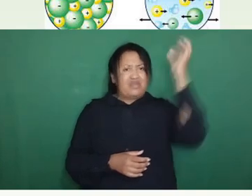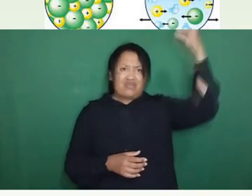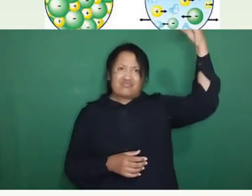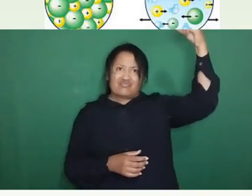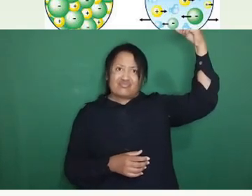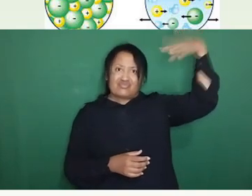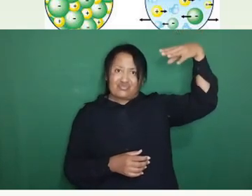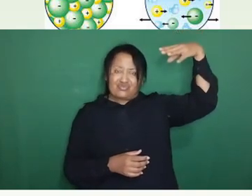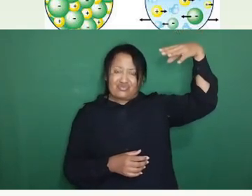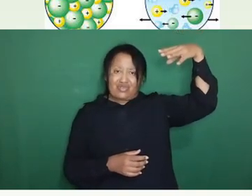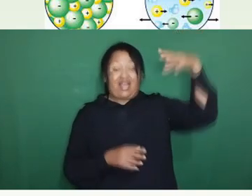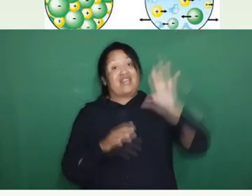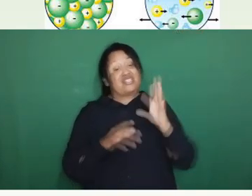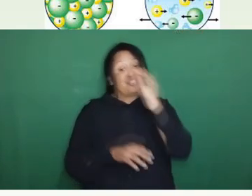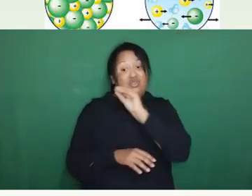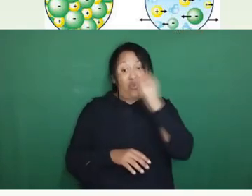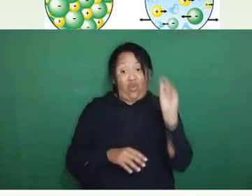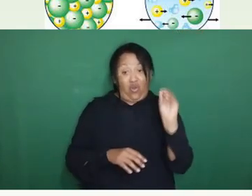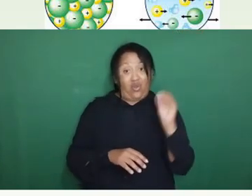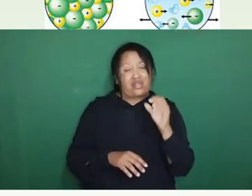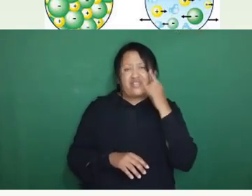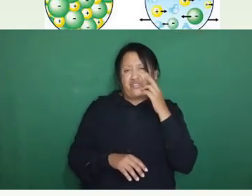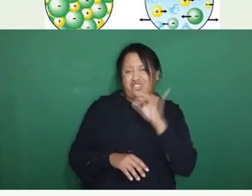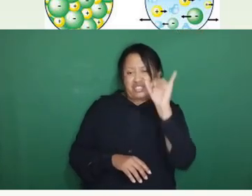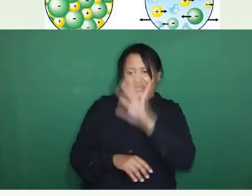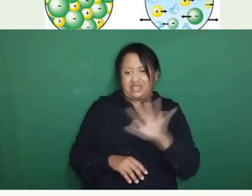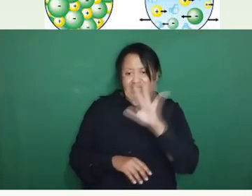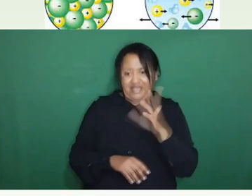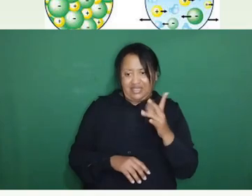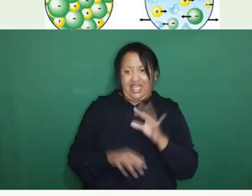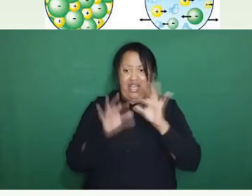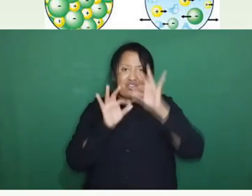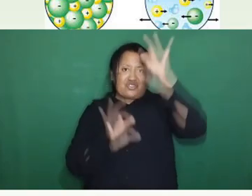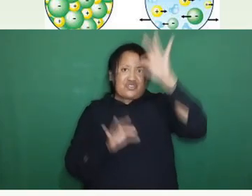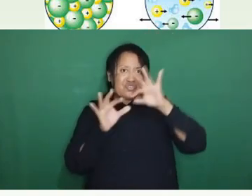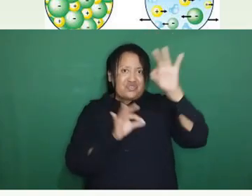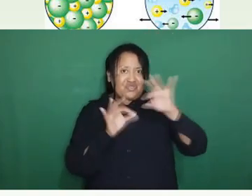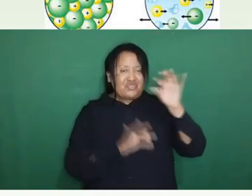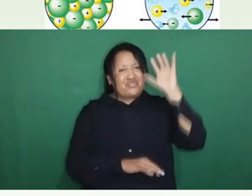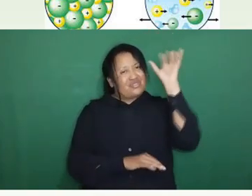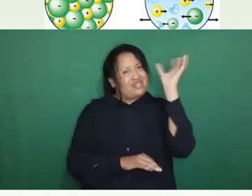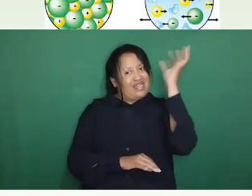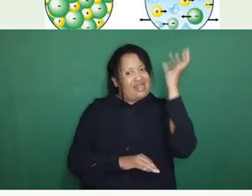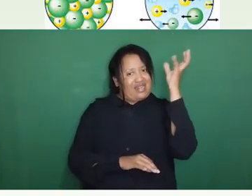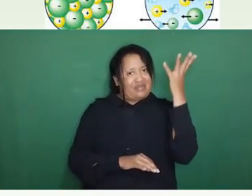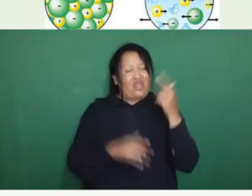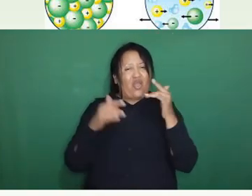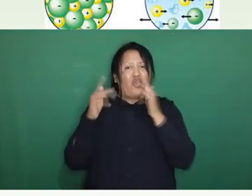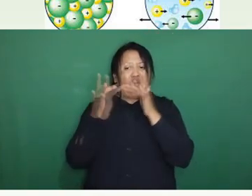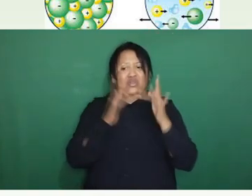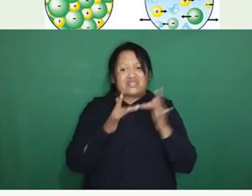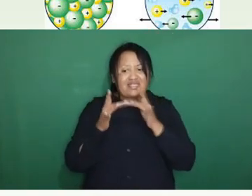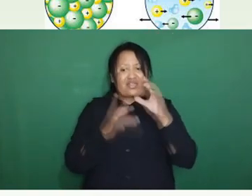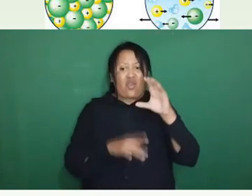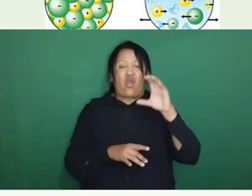coloca as terminações né os fios da lâmpada em contato com cloreto de sódio sólido sal